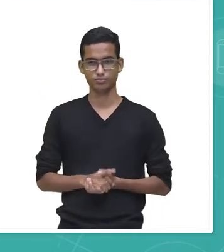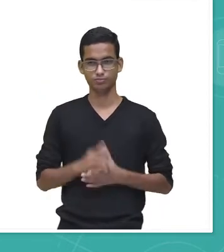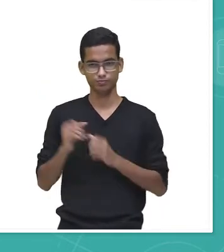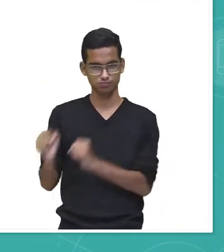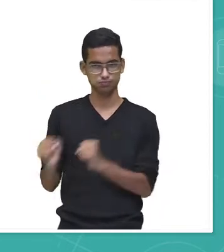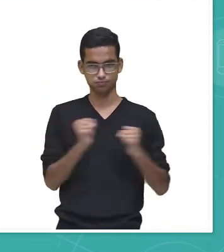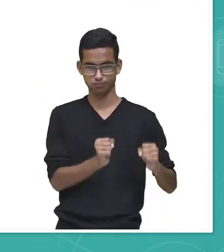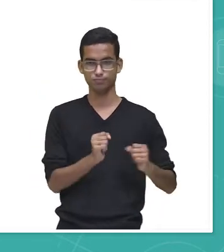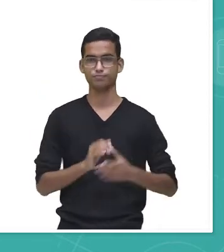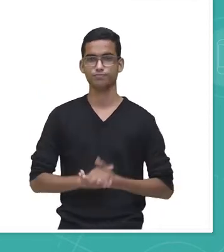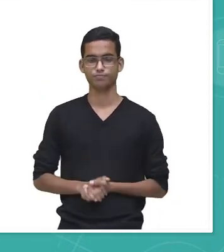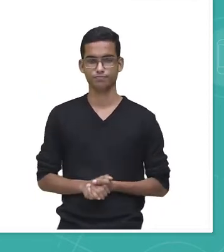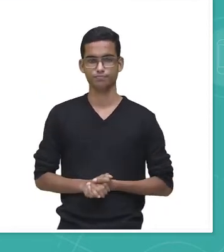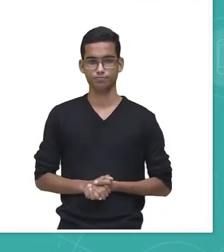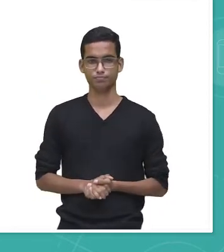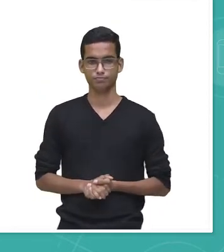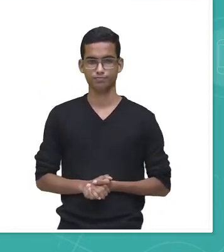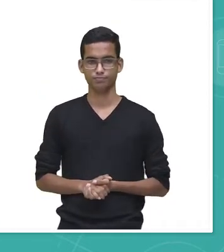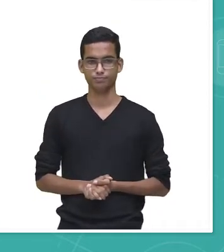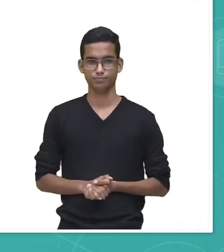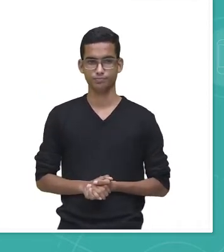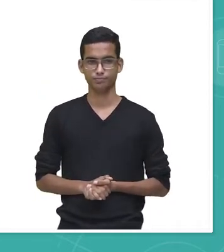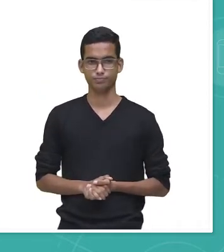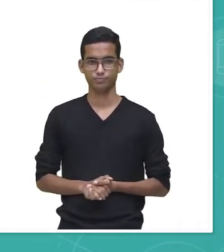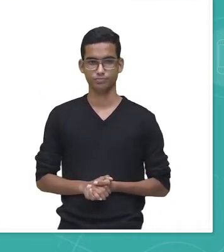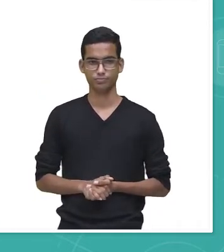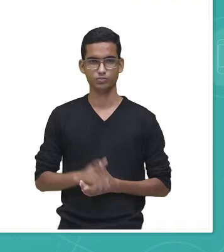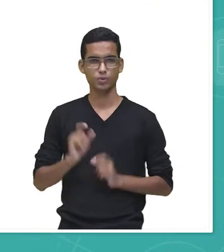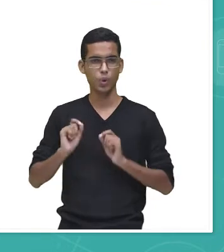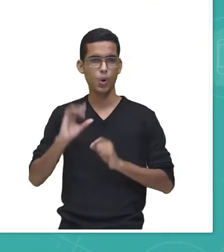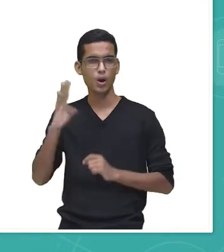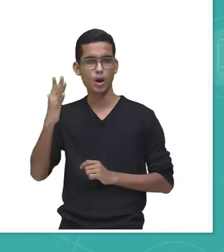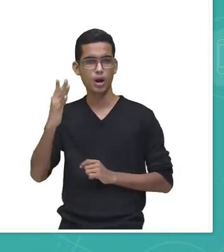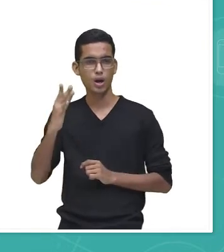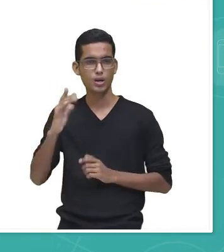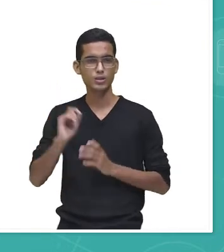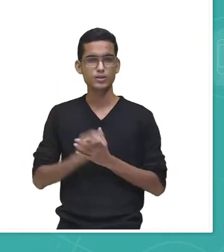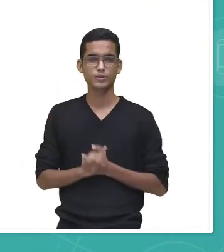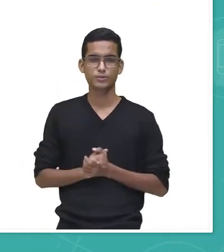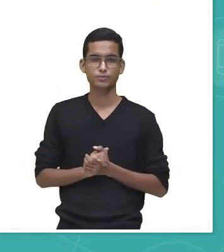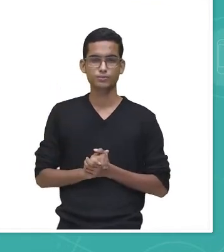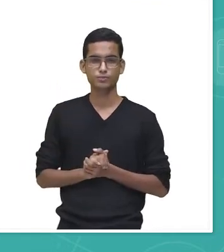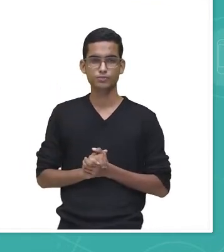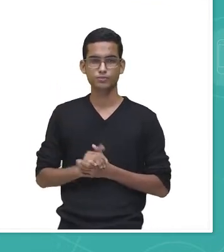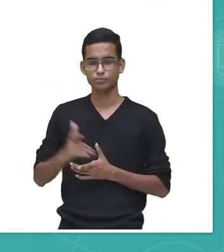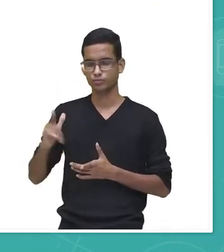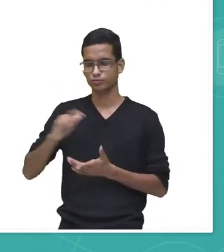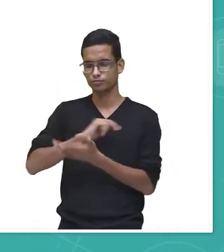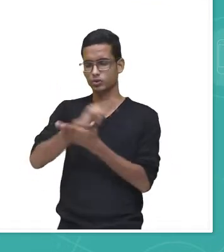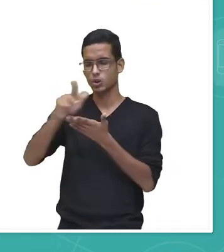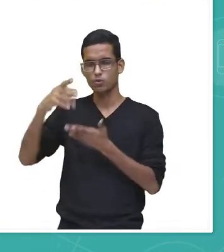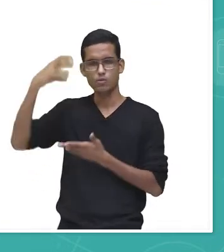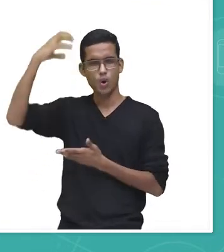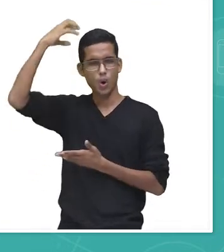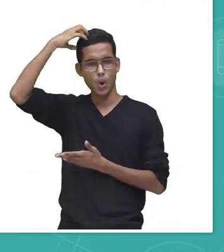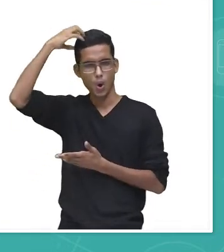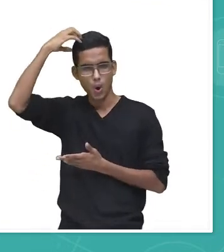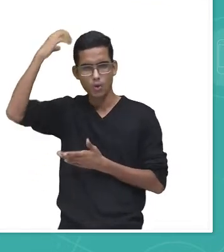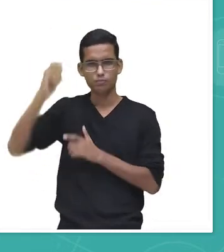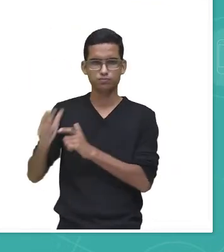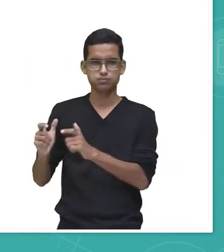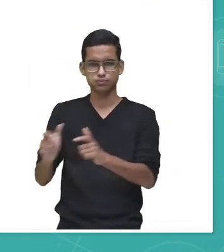muito poder. O que ela fez? Olha o que diz aqui. Vários reinos bárbaros converteram-se ao cristianismo. Olha